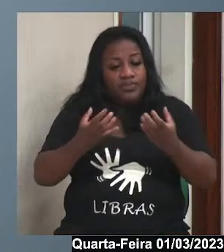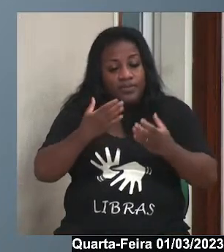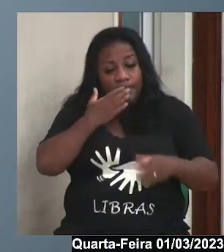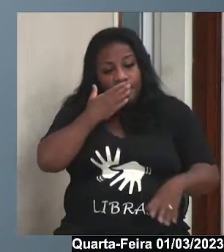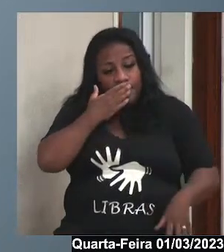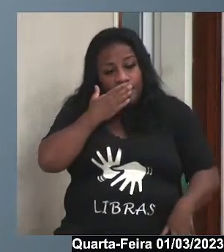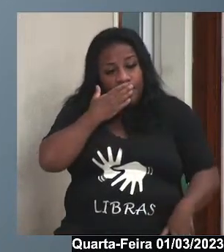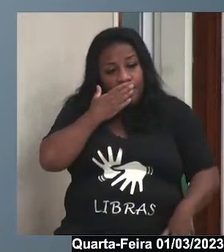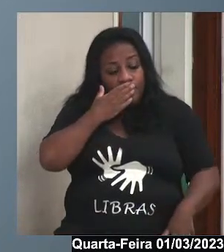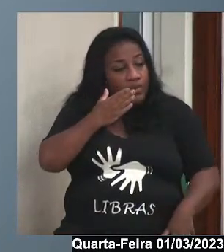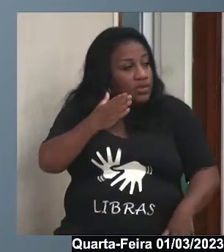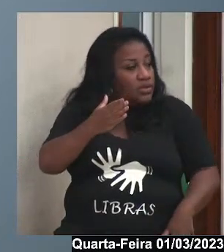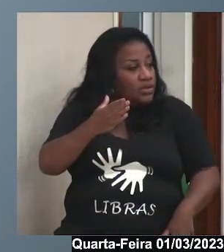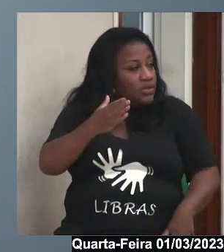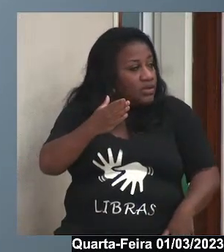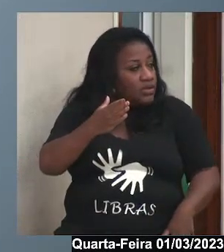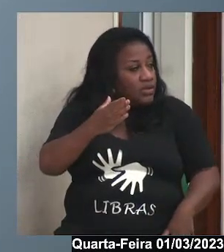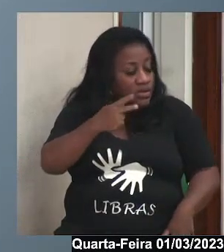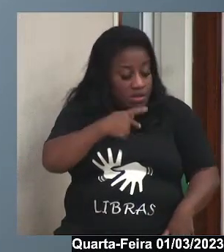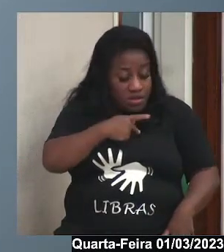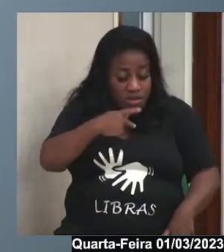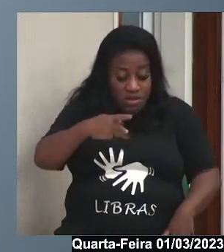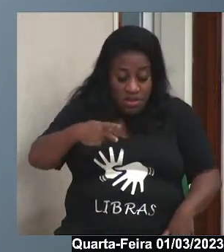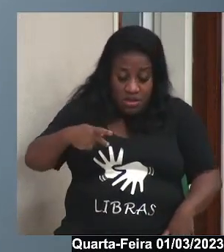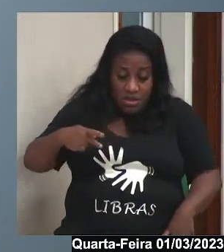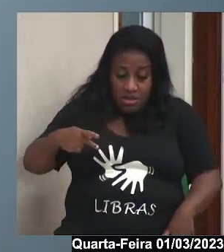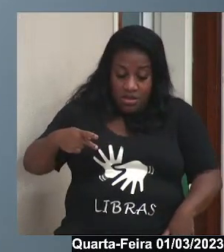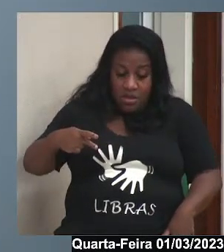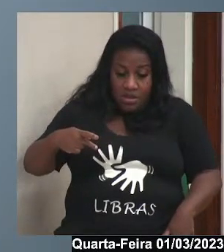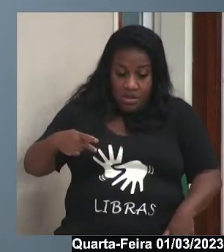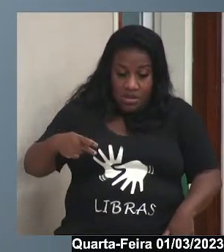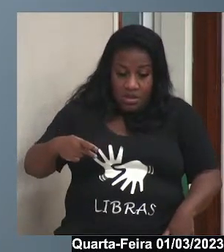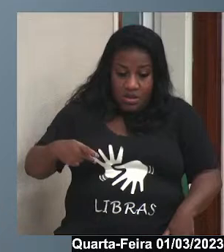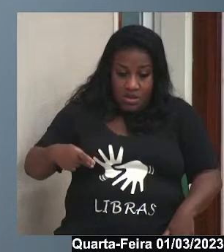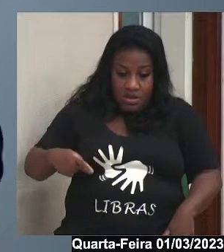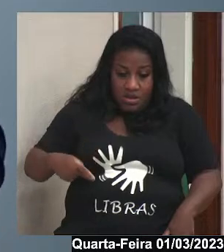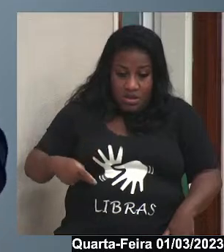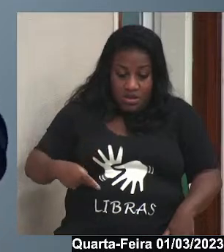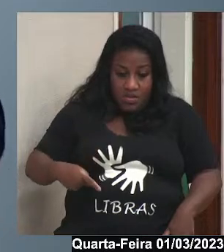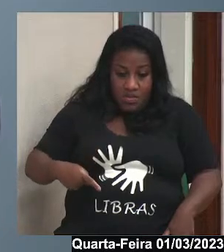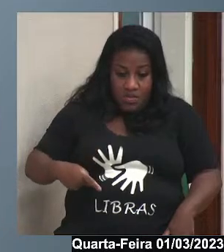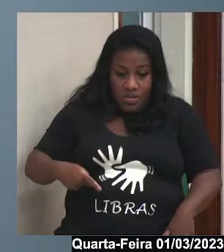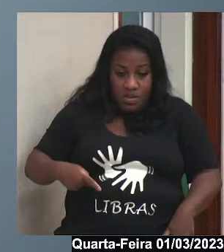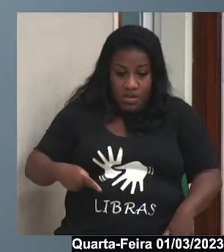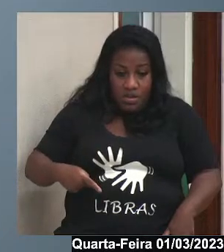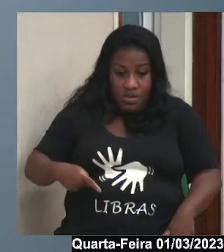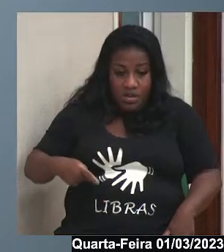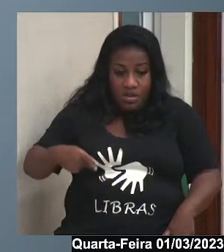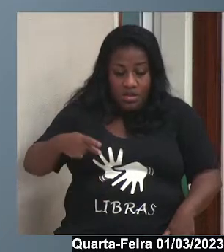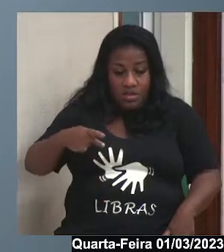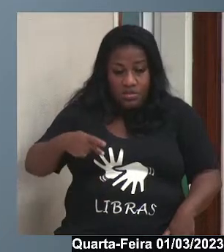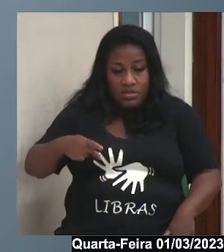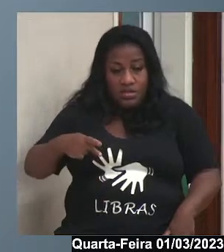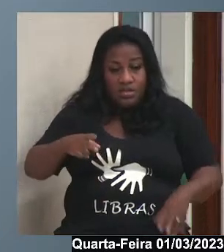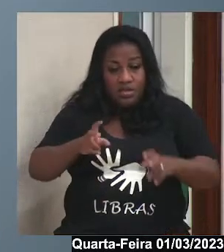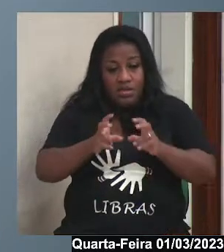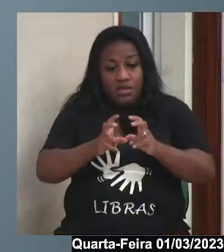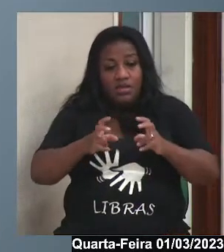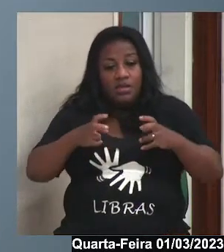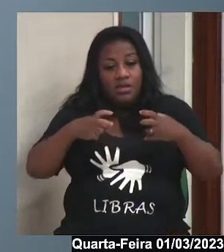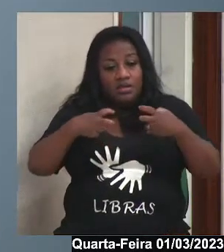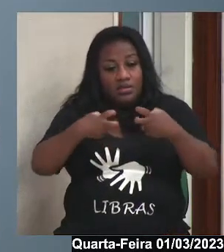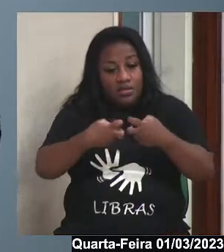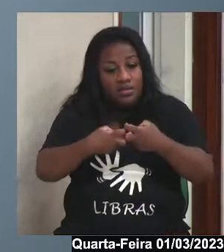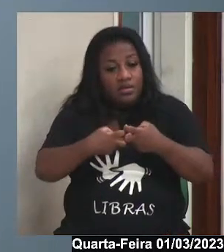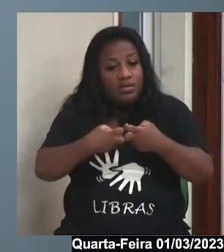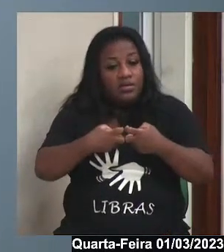presidente da Câmara vir aqui na tribuna e explicar por que, que não foi feito o repasse para a empresa de saúde no tempo